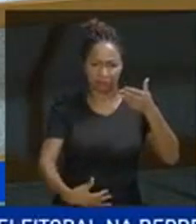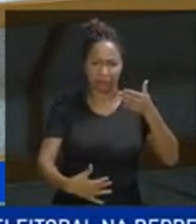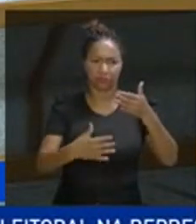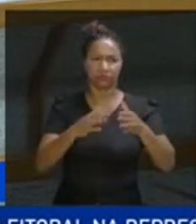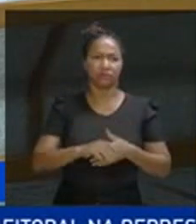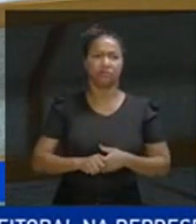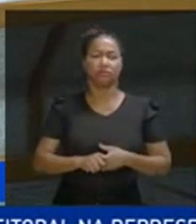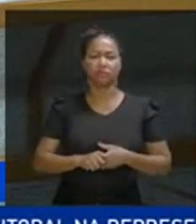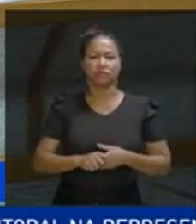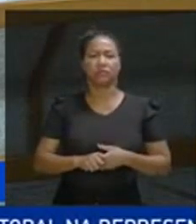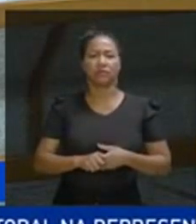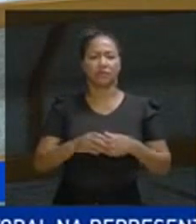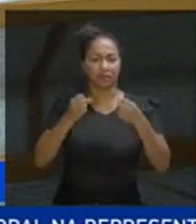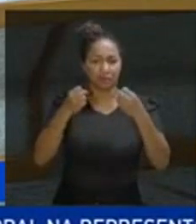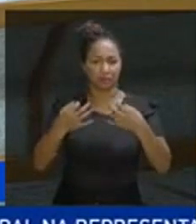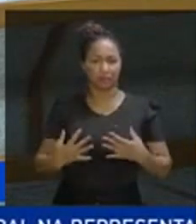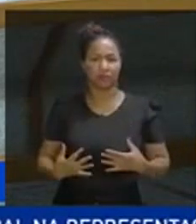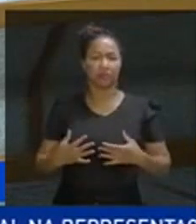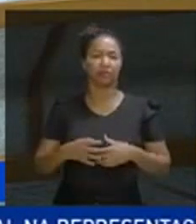bem feita. Primeiro,